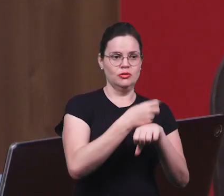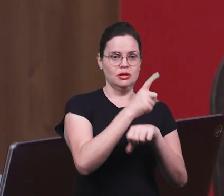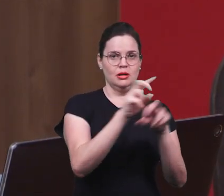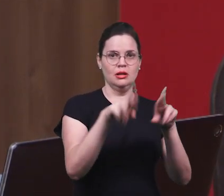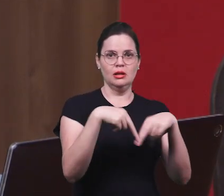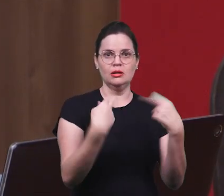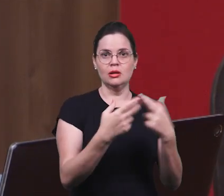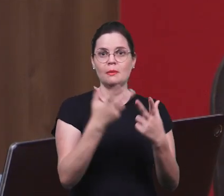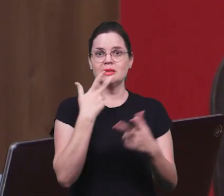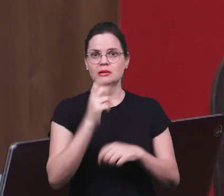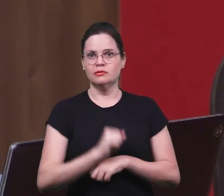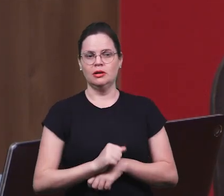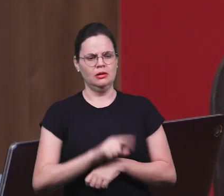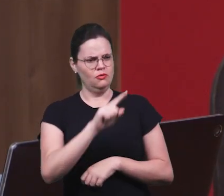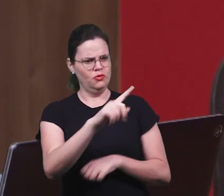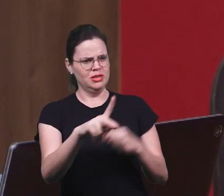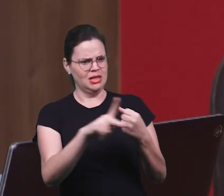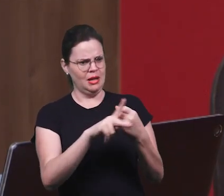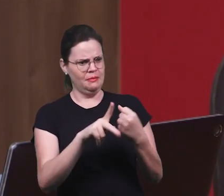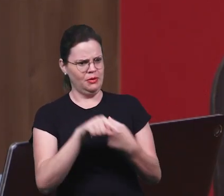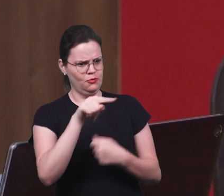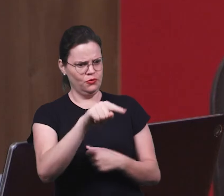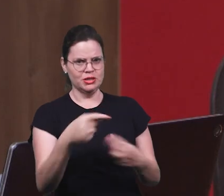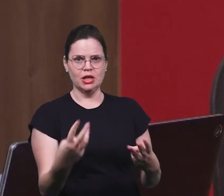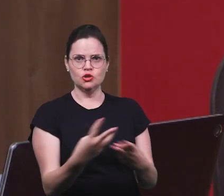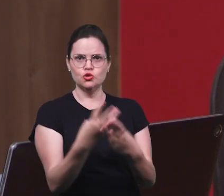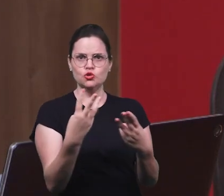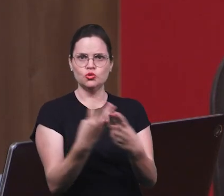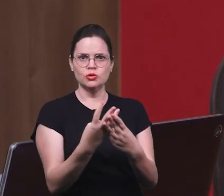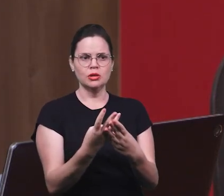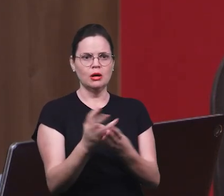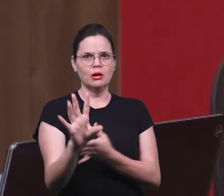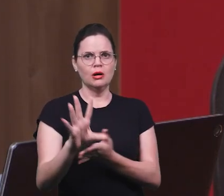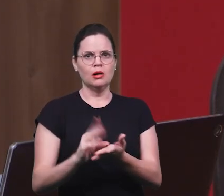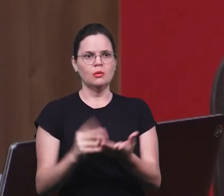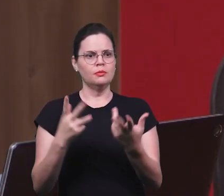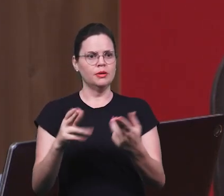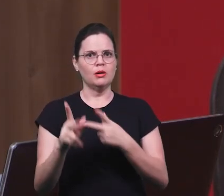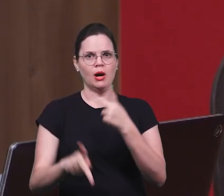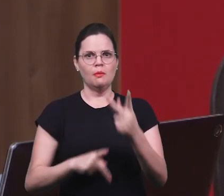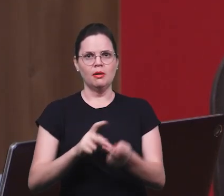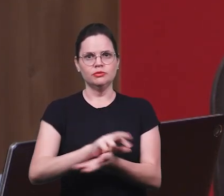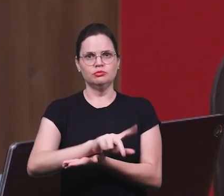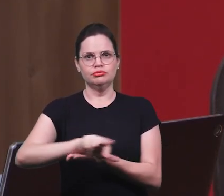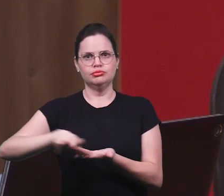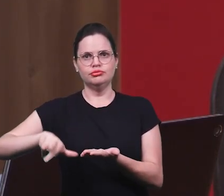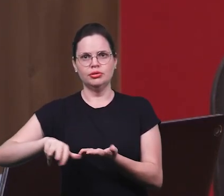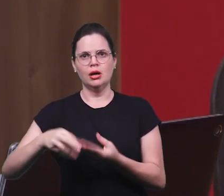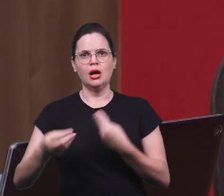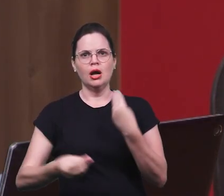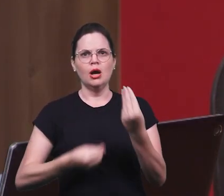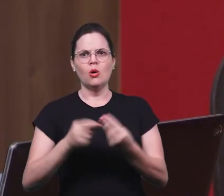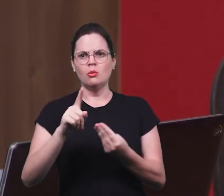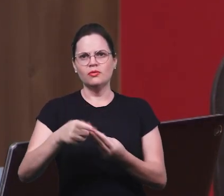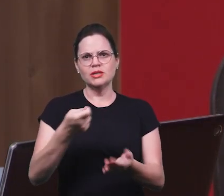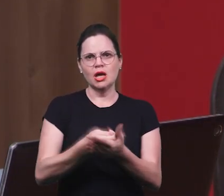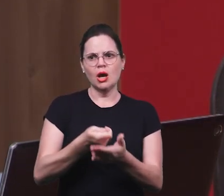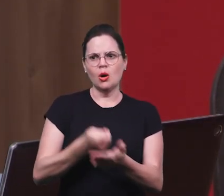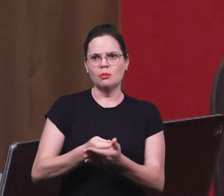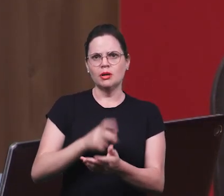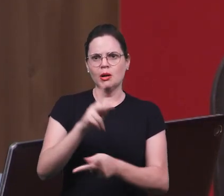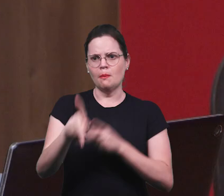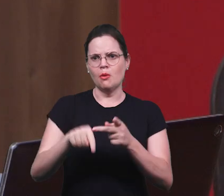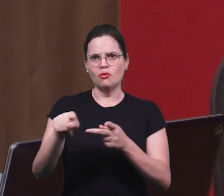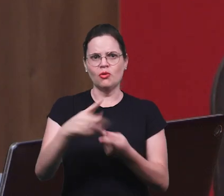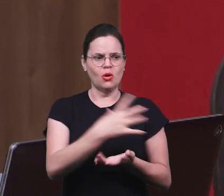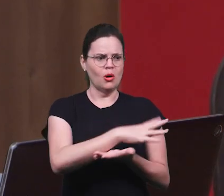olha, se tu sendo judeu vives como gentios, como você obriga os gentios a viverem como judeu? Há um